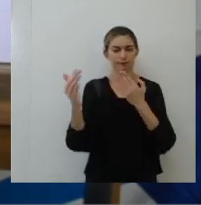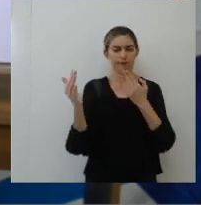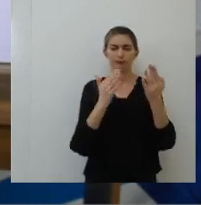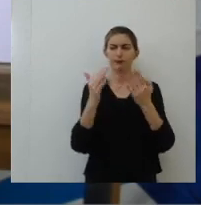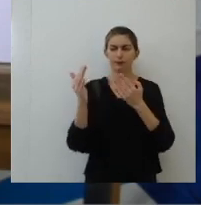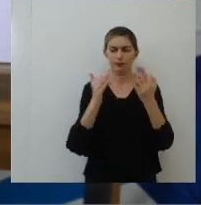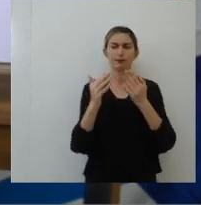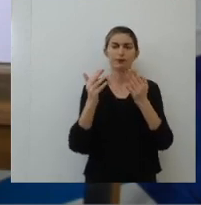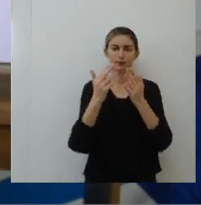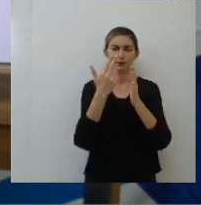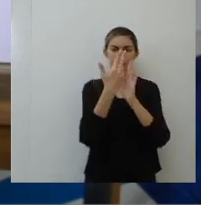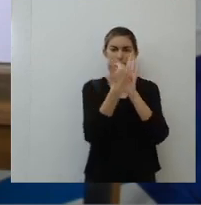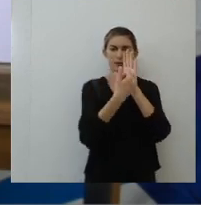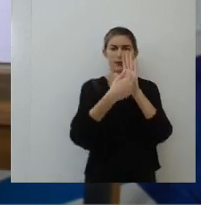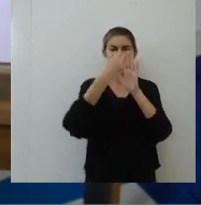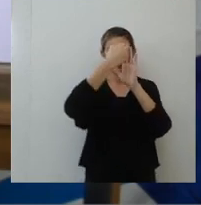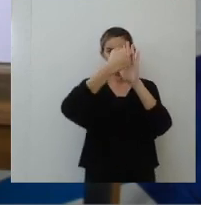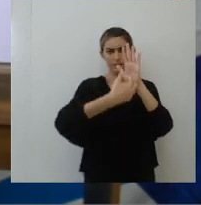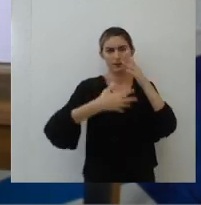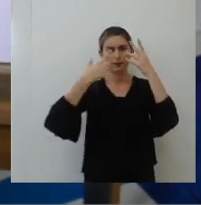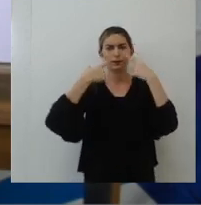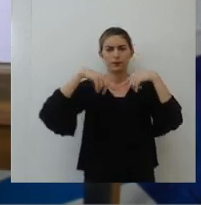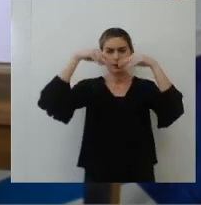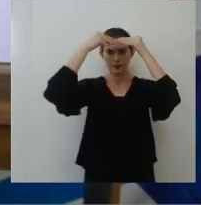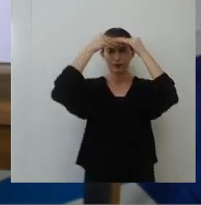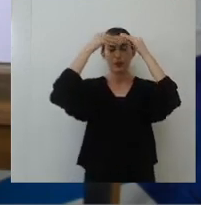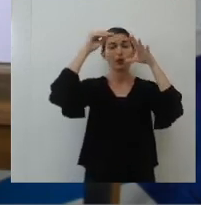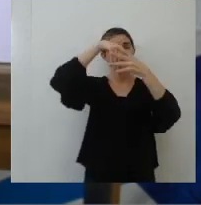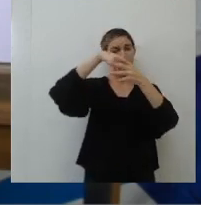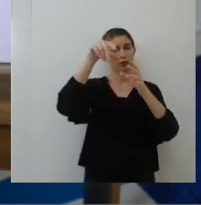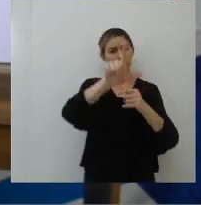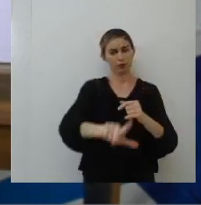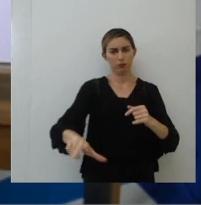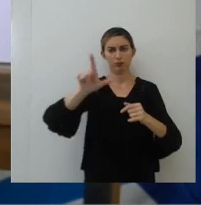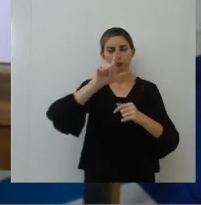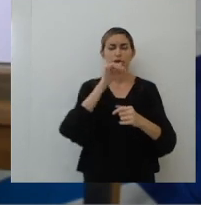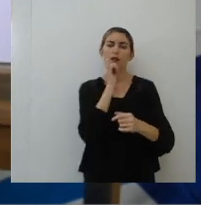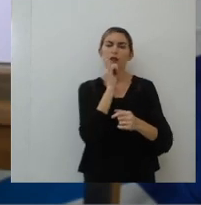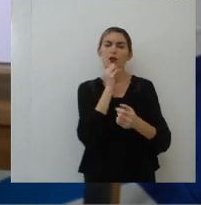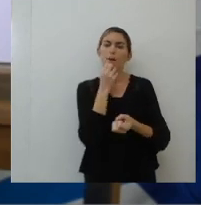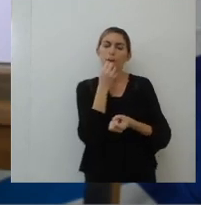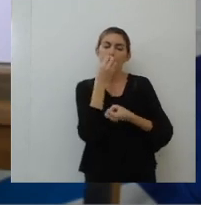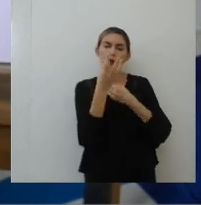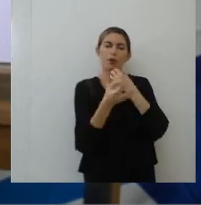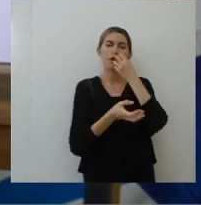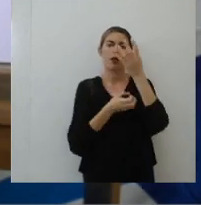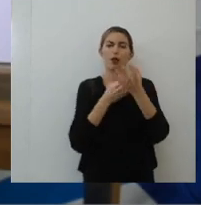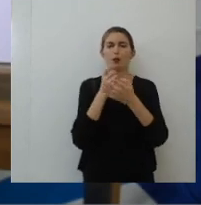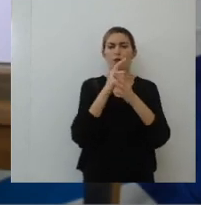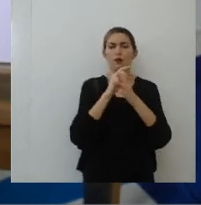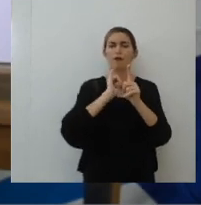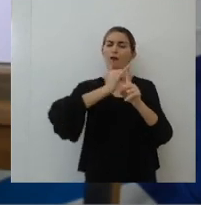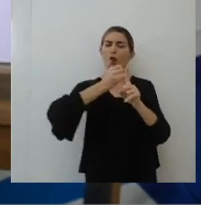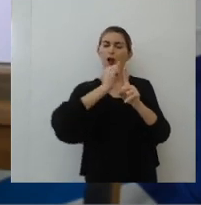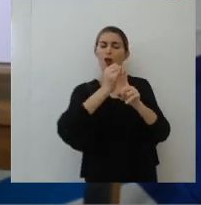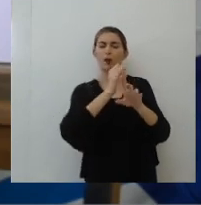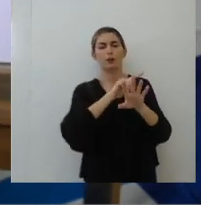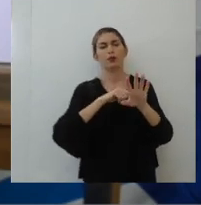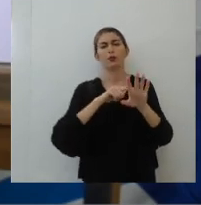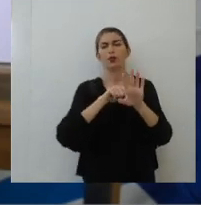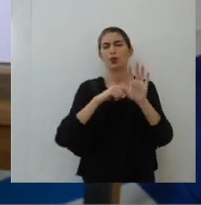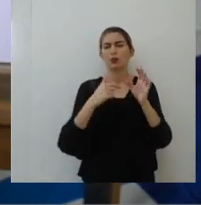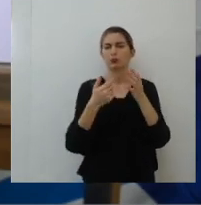de figura de linguagem dentro do universo da literatura. Por exemplo, no poema, na fábula, no conto, no